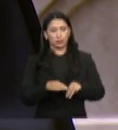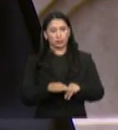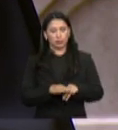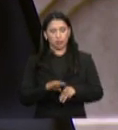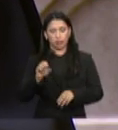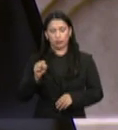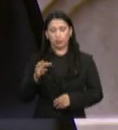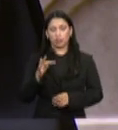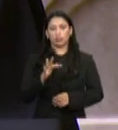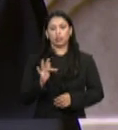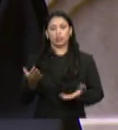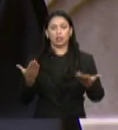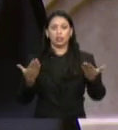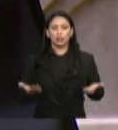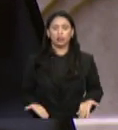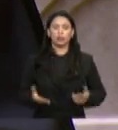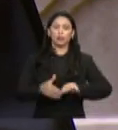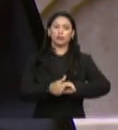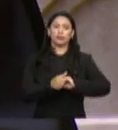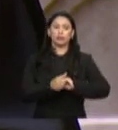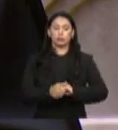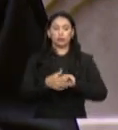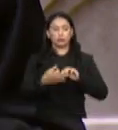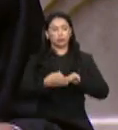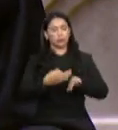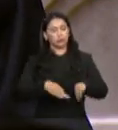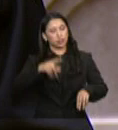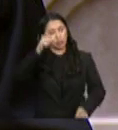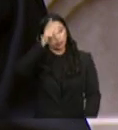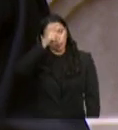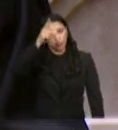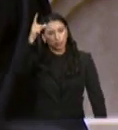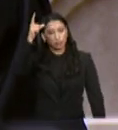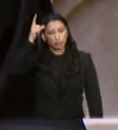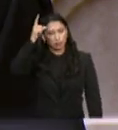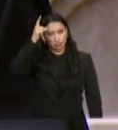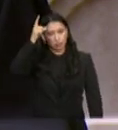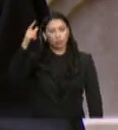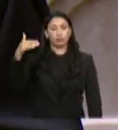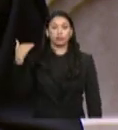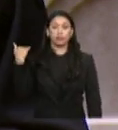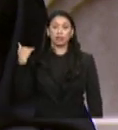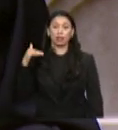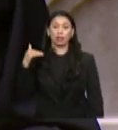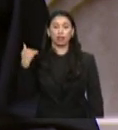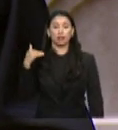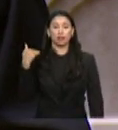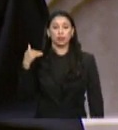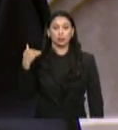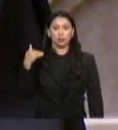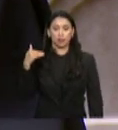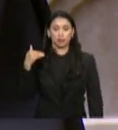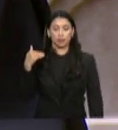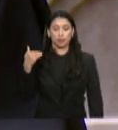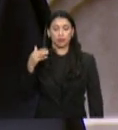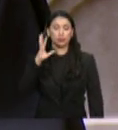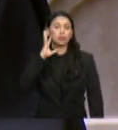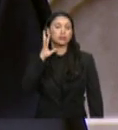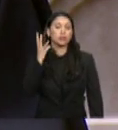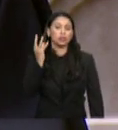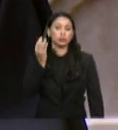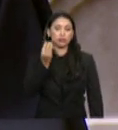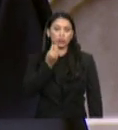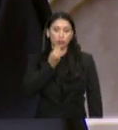cumprimentando assim o Ministro Ricardo Lewandowski a ministra Cármen Lúcia o Ministro Dias